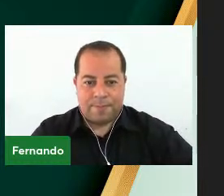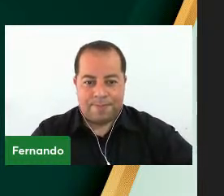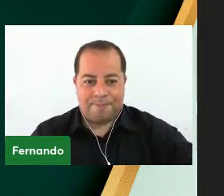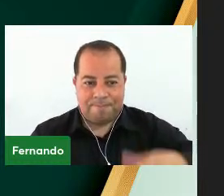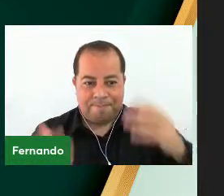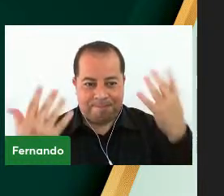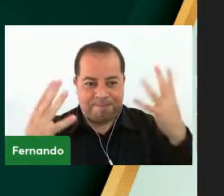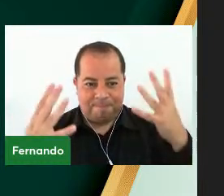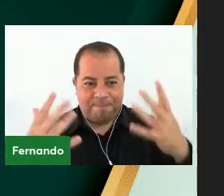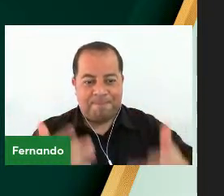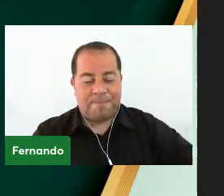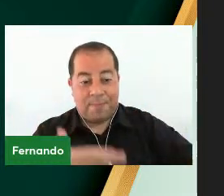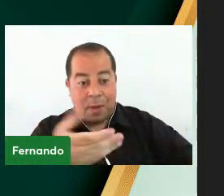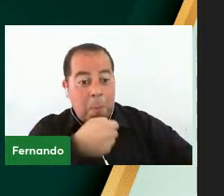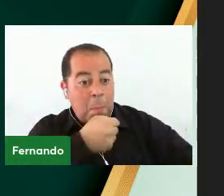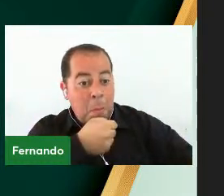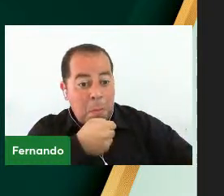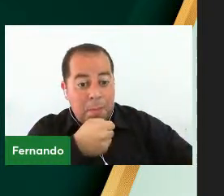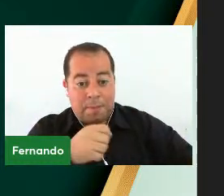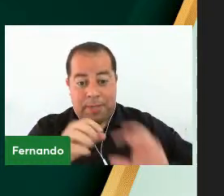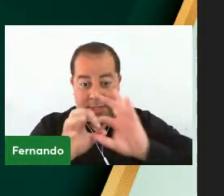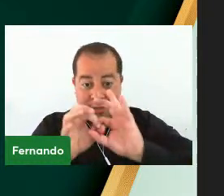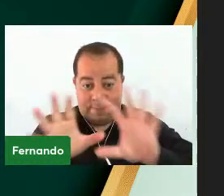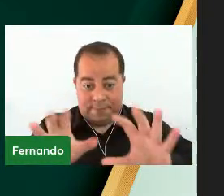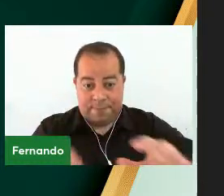Cristiano, pode abrir o microfone?